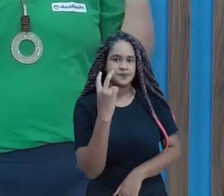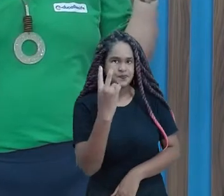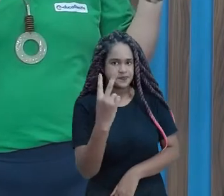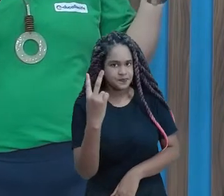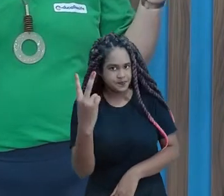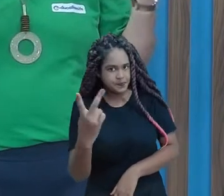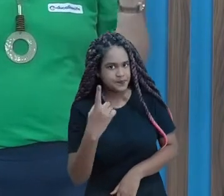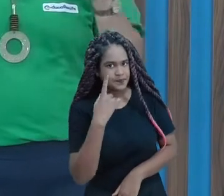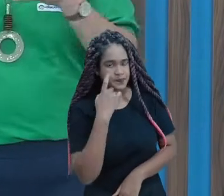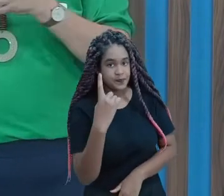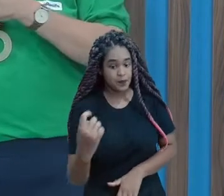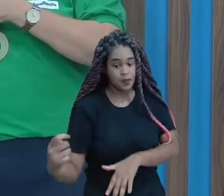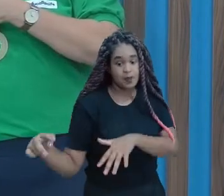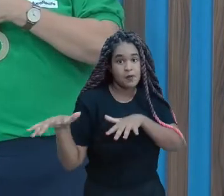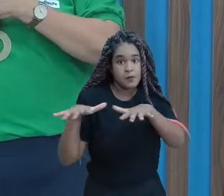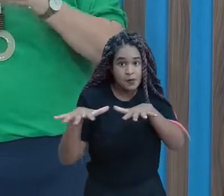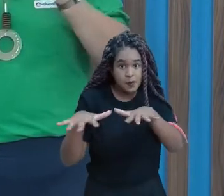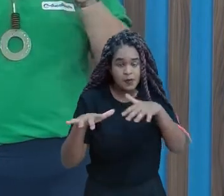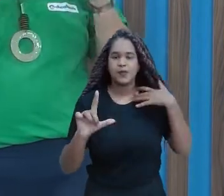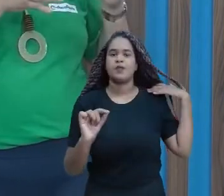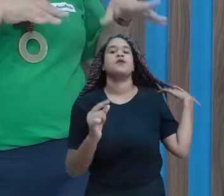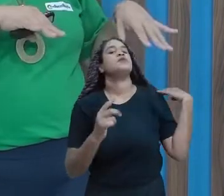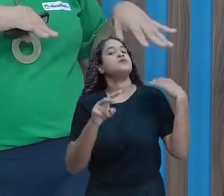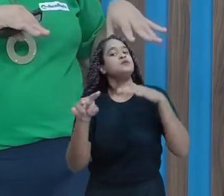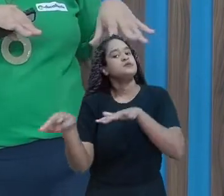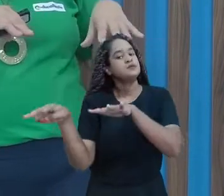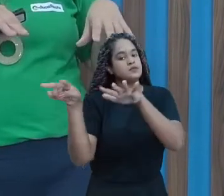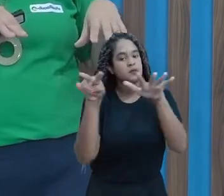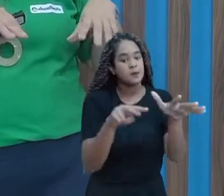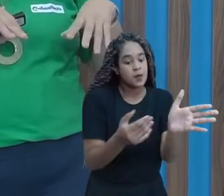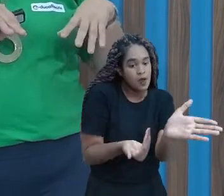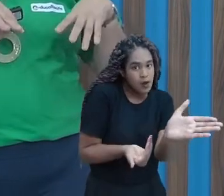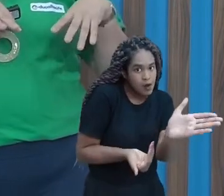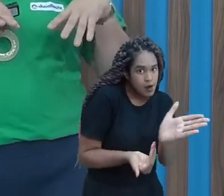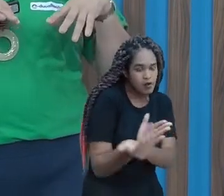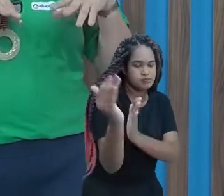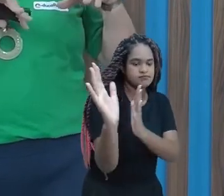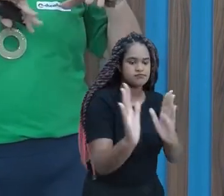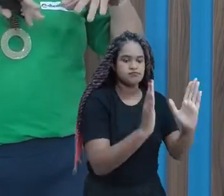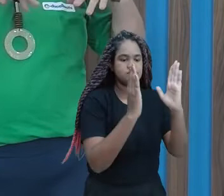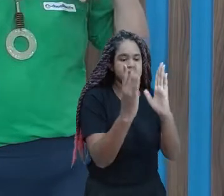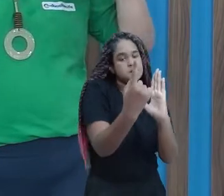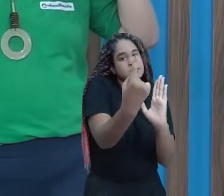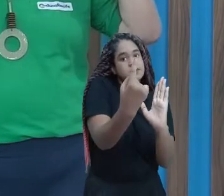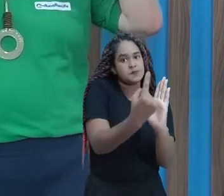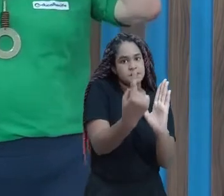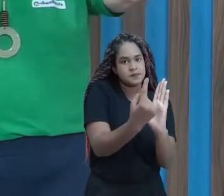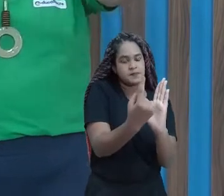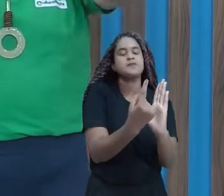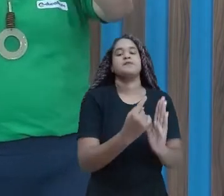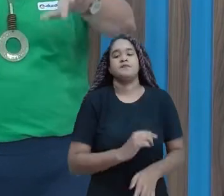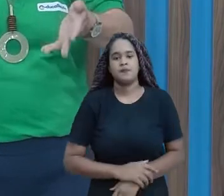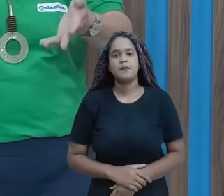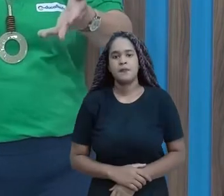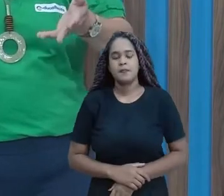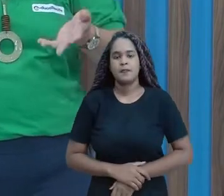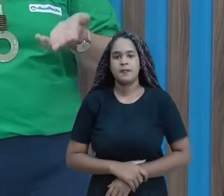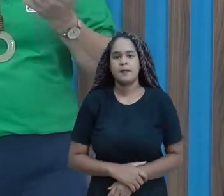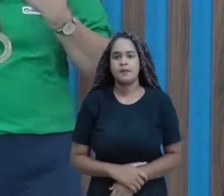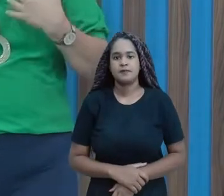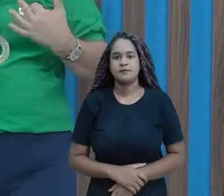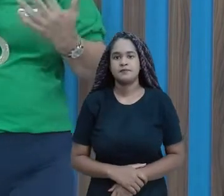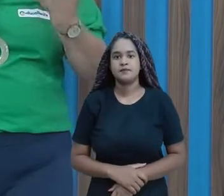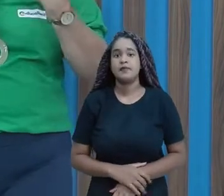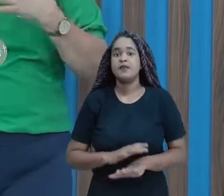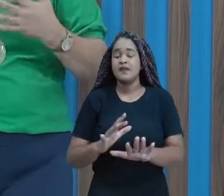esse movimento porque ele teve uma semana que marcou o início, né? Geralmente há uma culminância, né? Ele foi